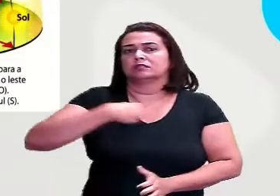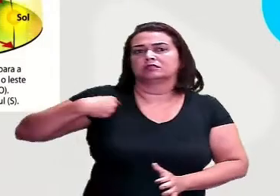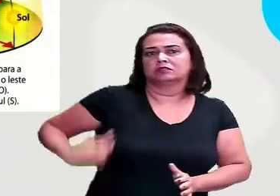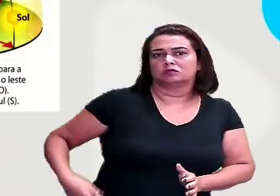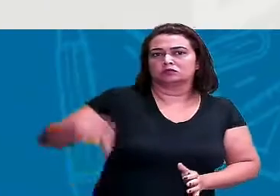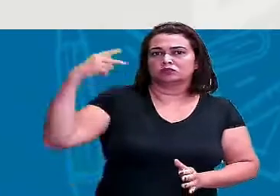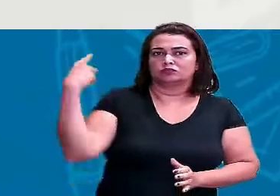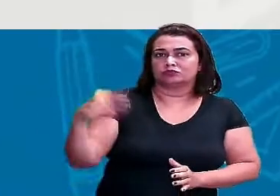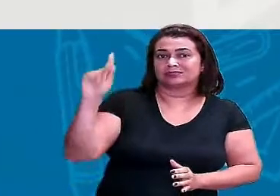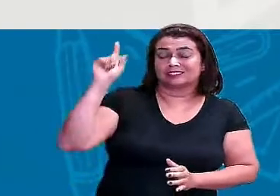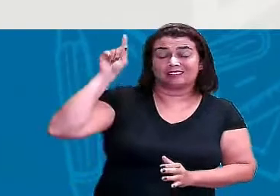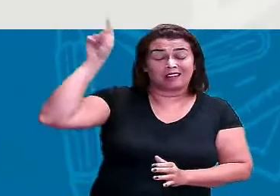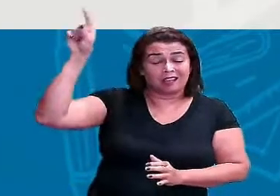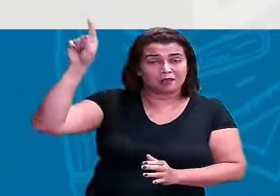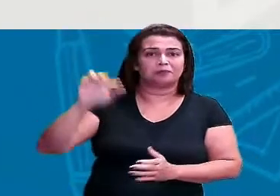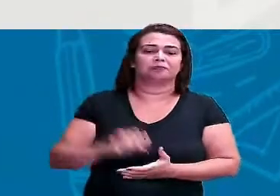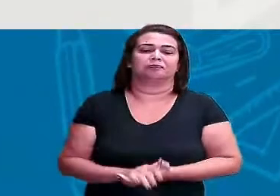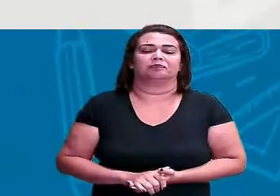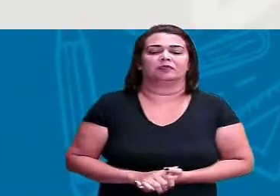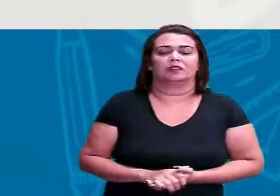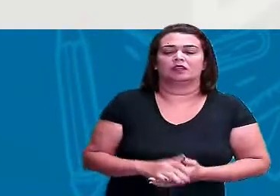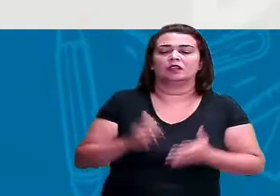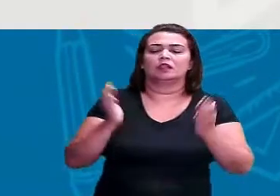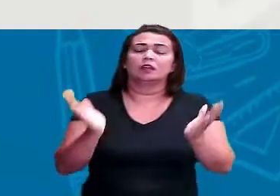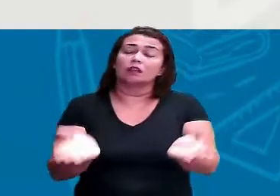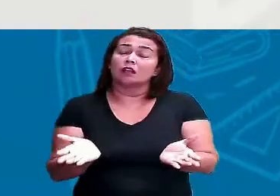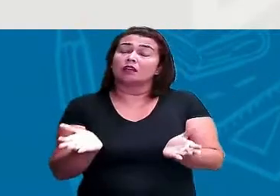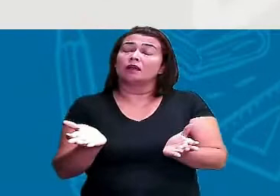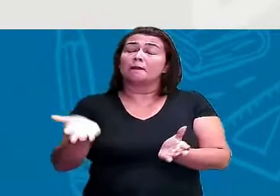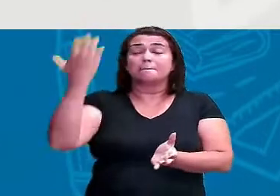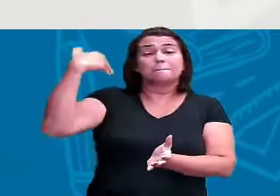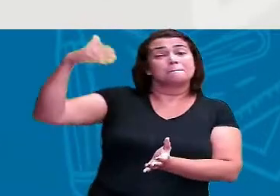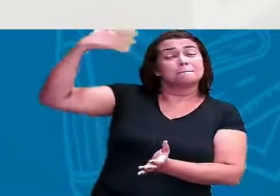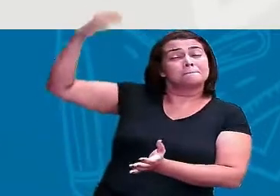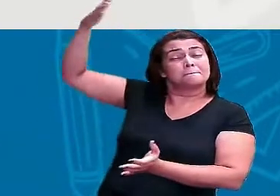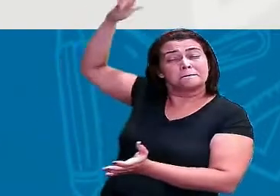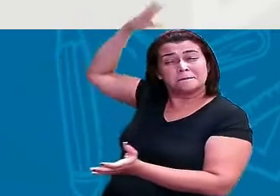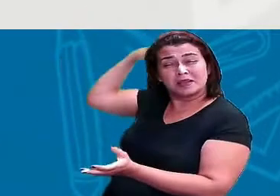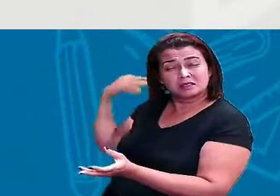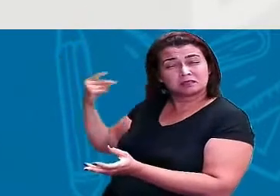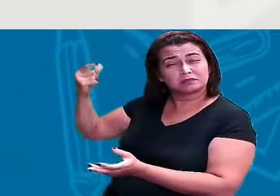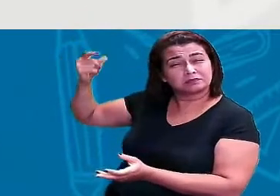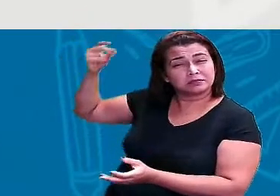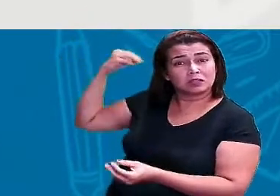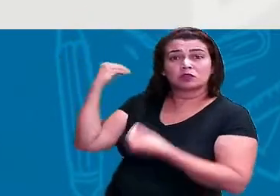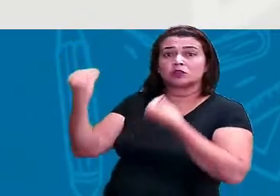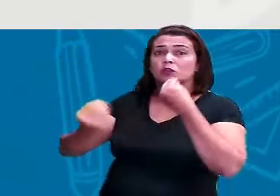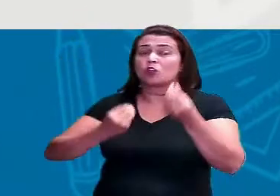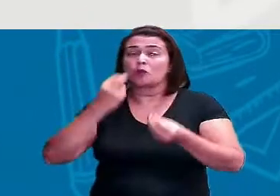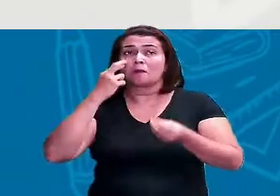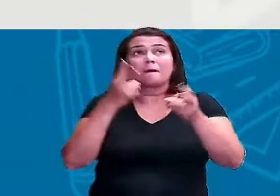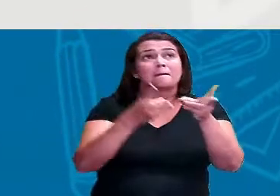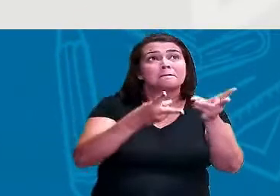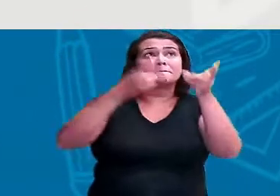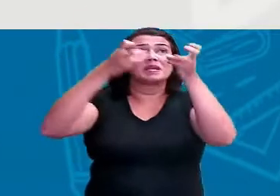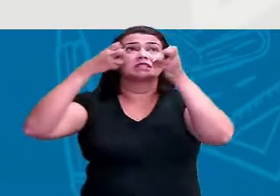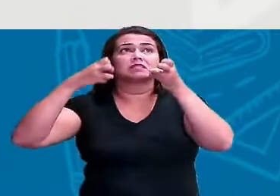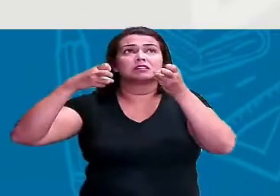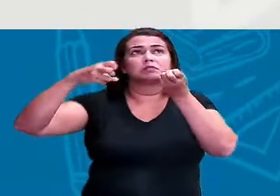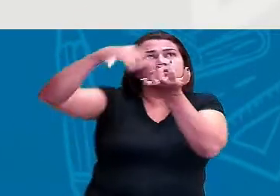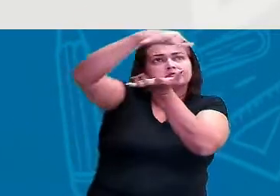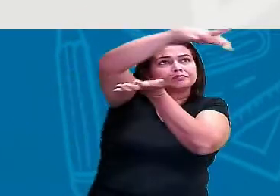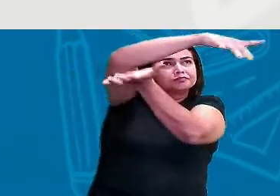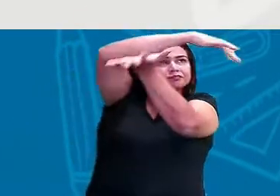Então, uma maneira antiga que se tinha também, uma solução que se encontrava, foi a orientação pelos astros e pelas